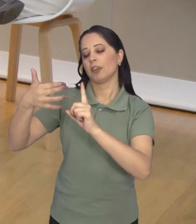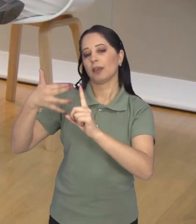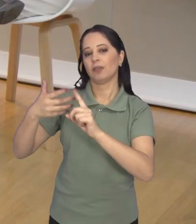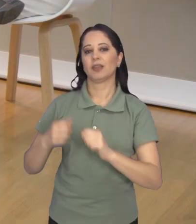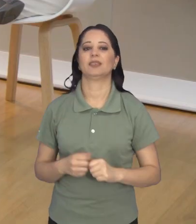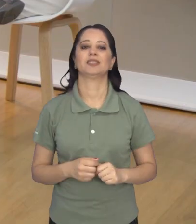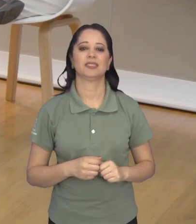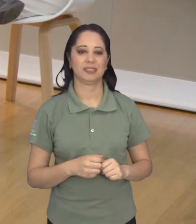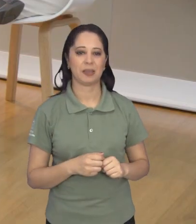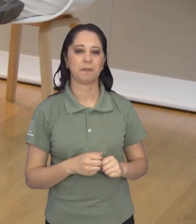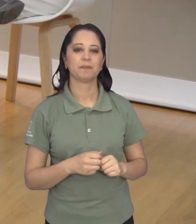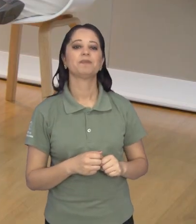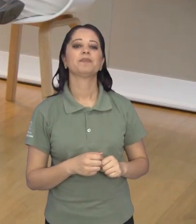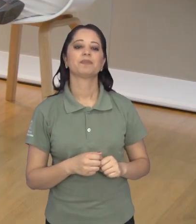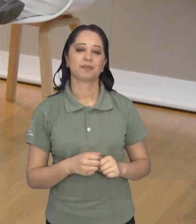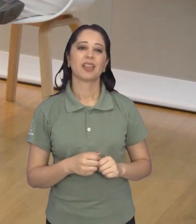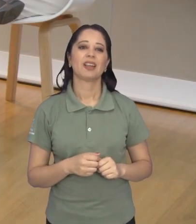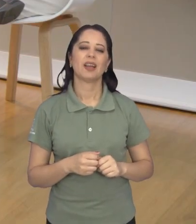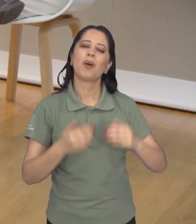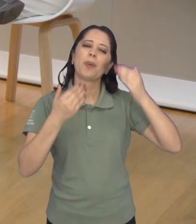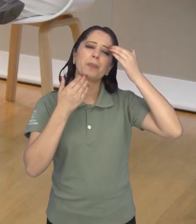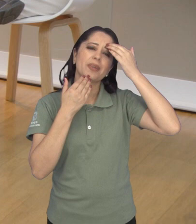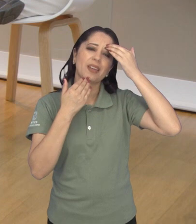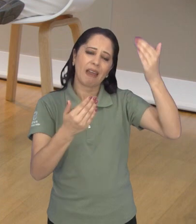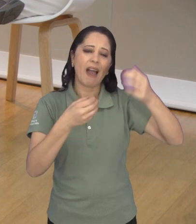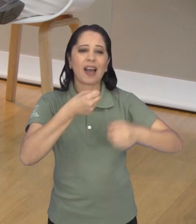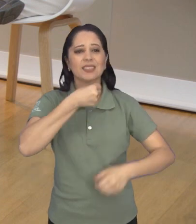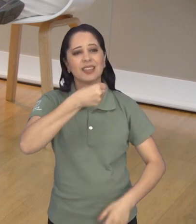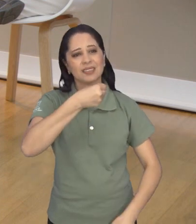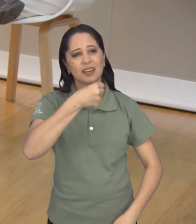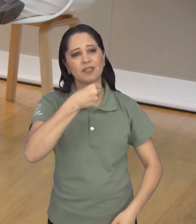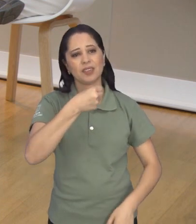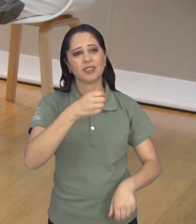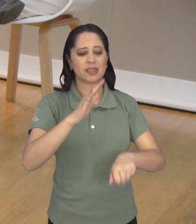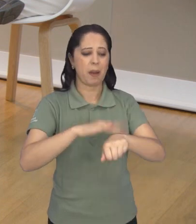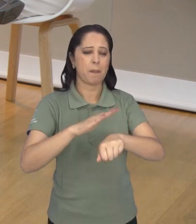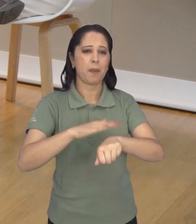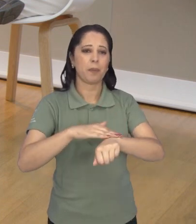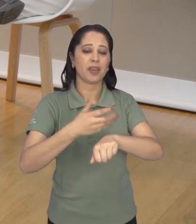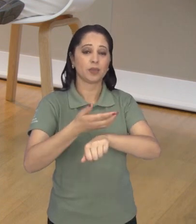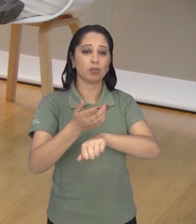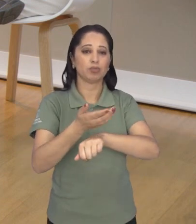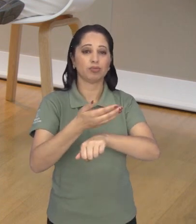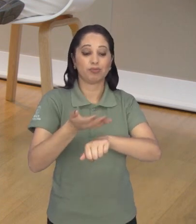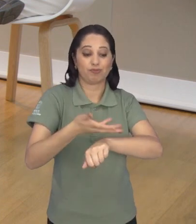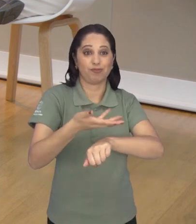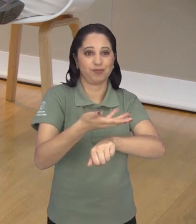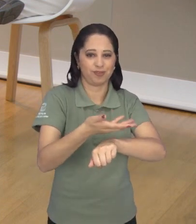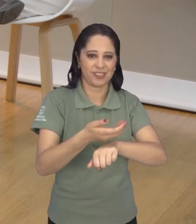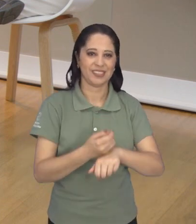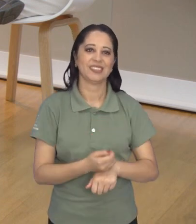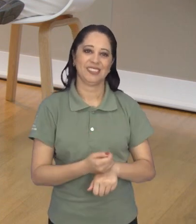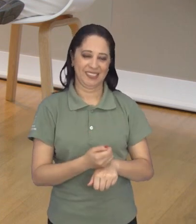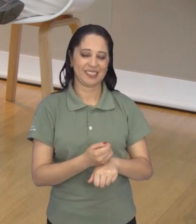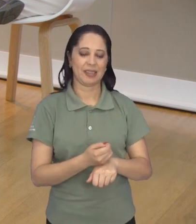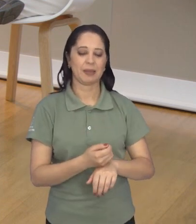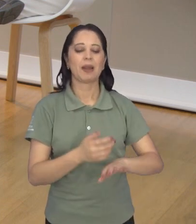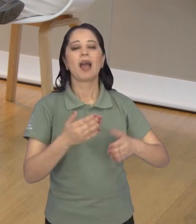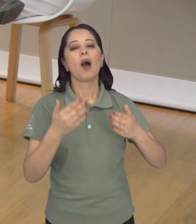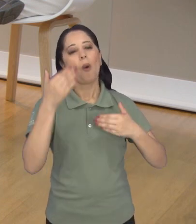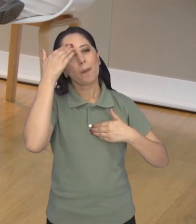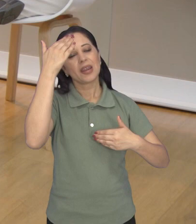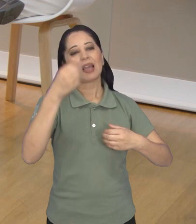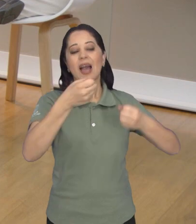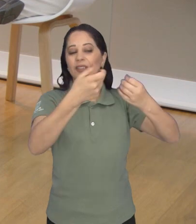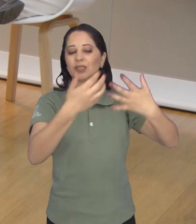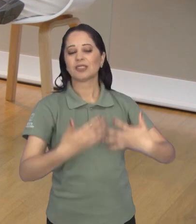Tá certo. Agradecer a Joyce que encaminhou essa pergunta pra gente. Doutor, muito obrigada. Nosso tempo acabou. Obrigada porque eu tenho certeza que esclareceu as